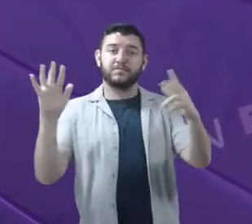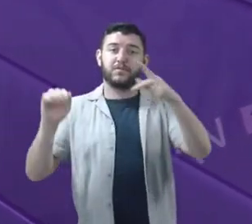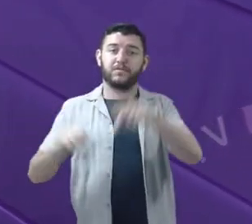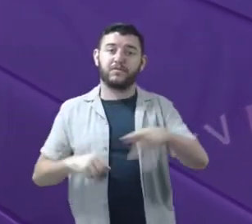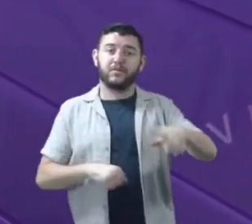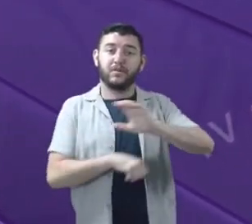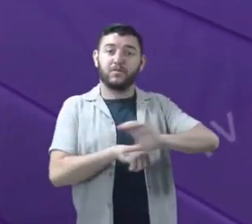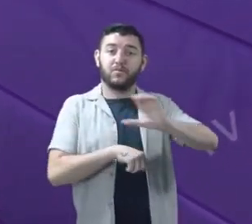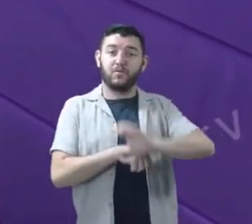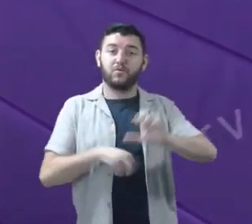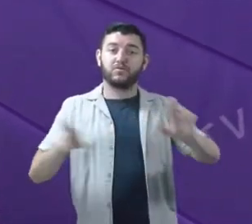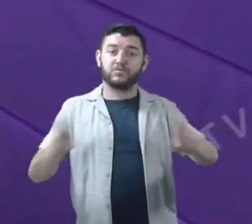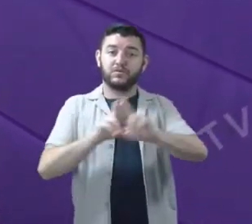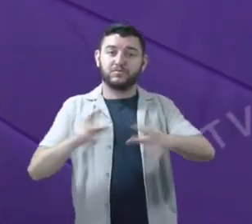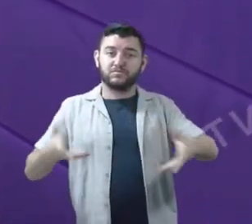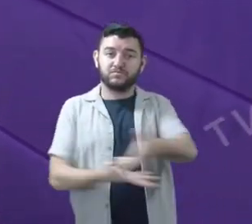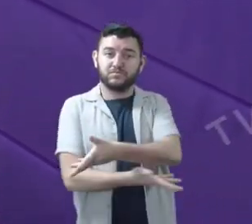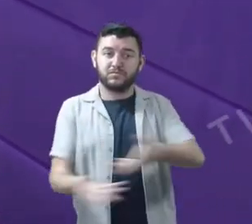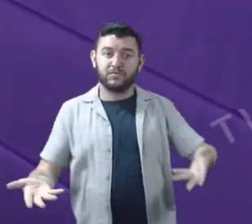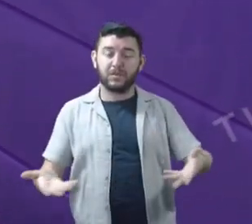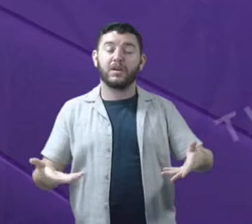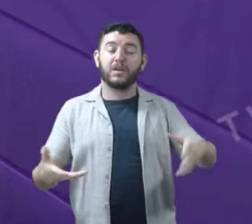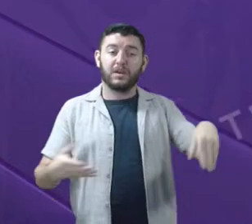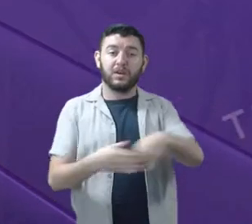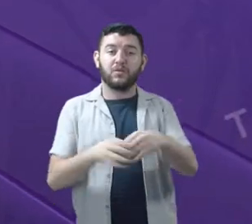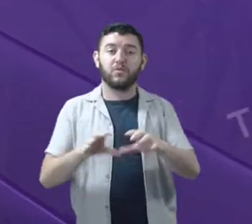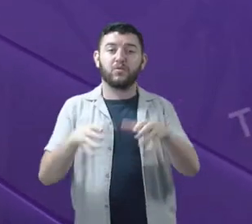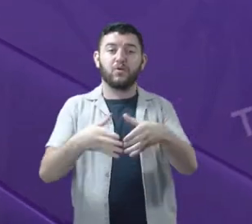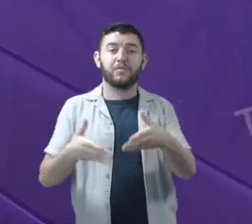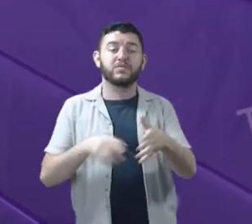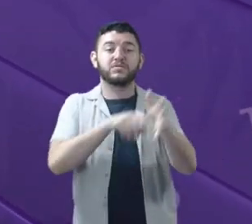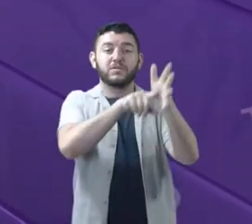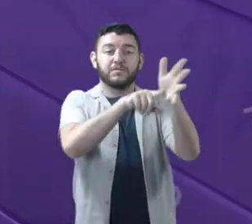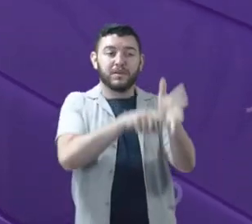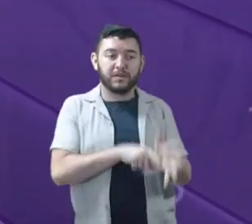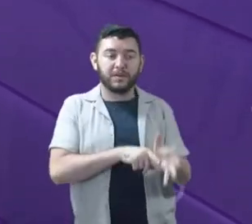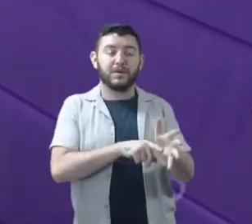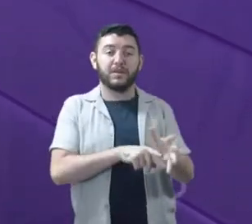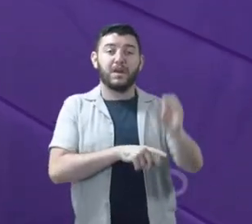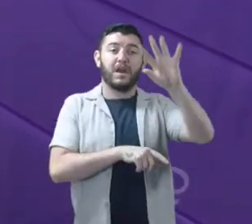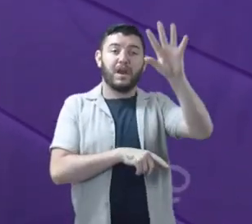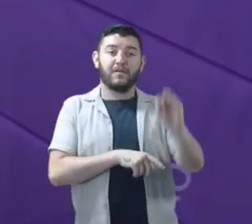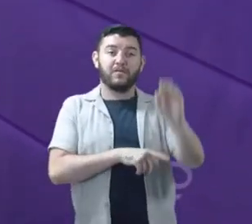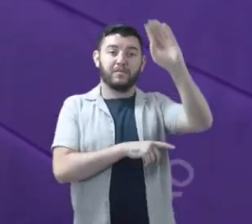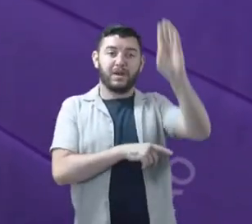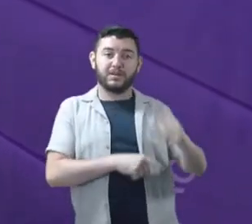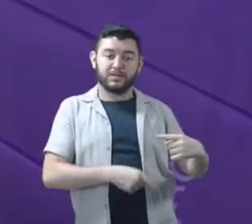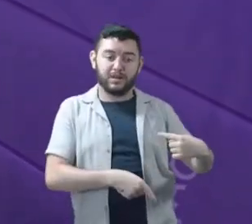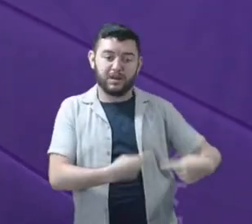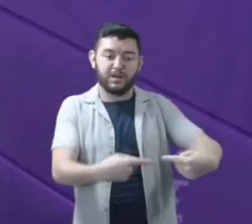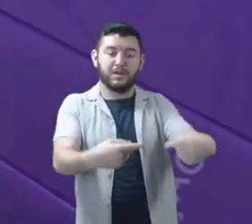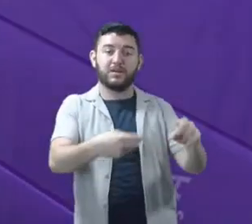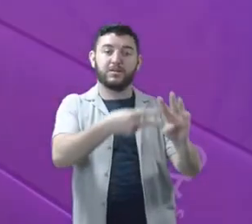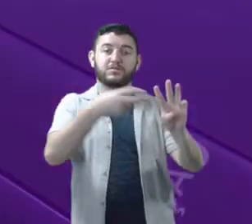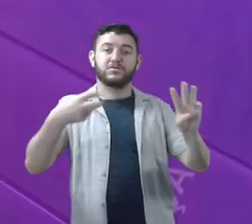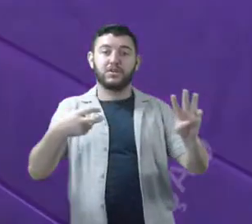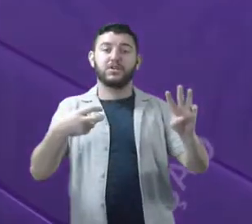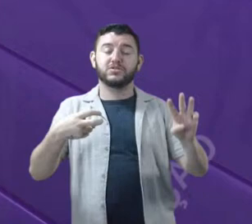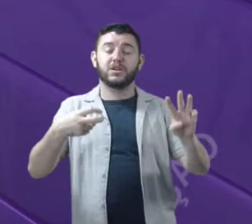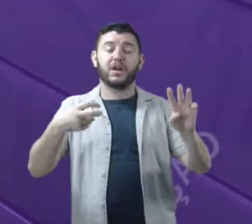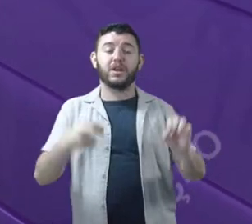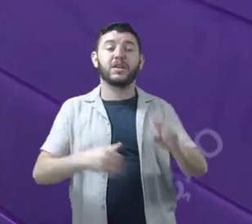Públicas e integrante do Núcleo de Estudos Afro-Brasileiros e Indígenas da Universidade Federal de